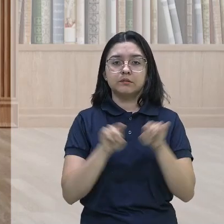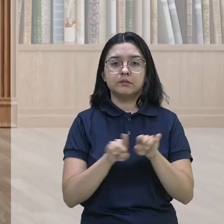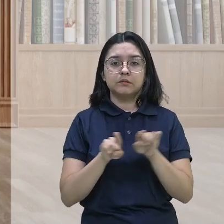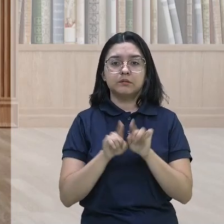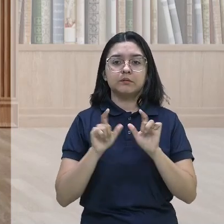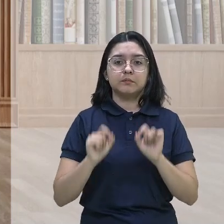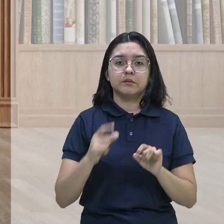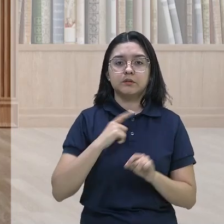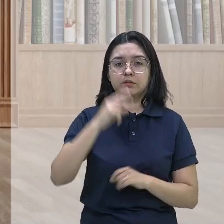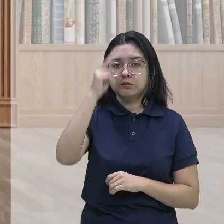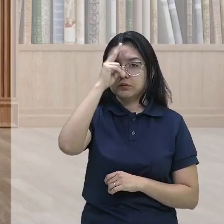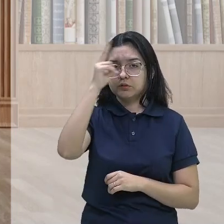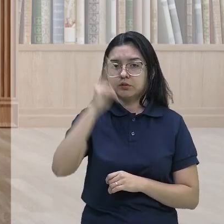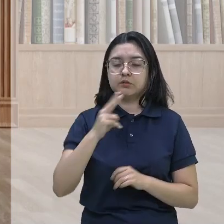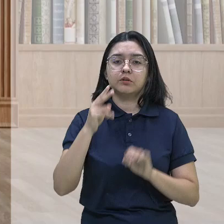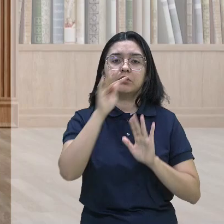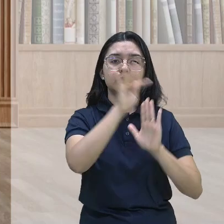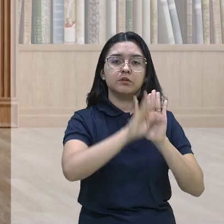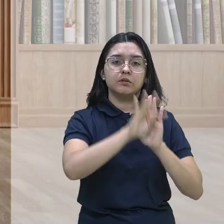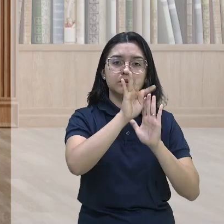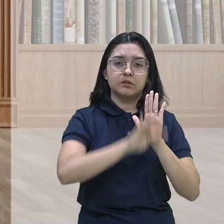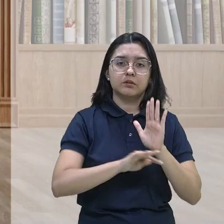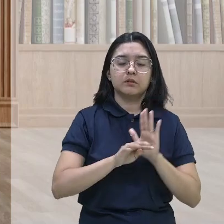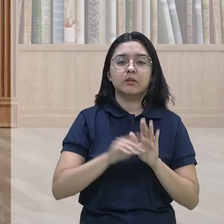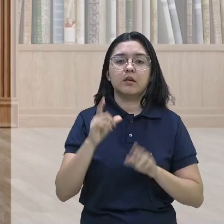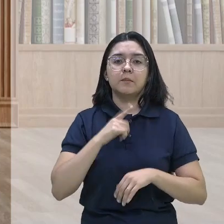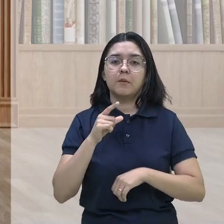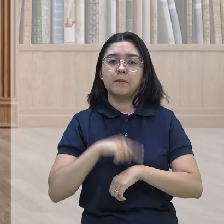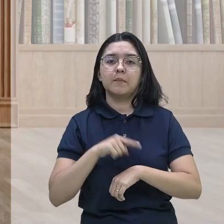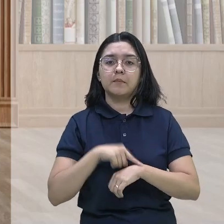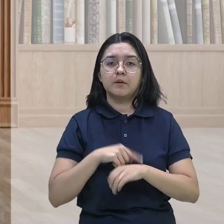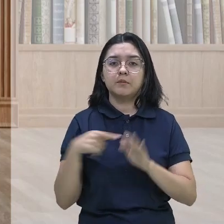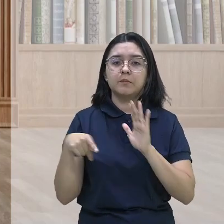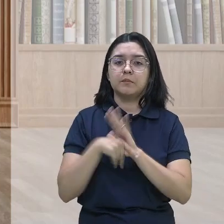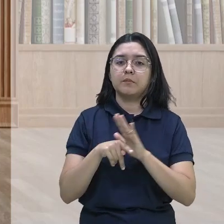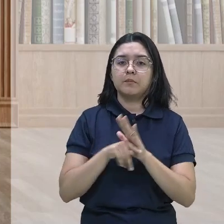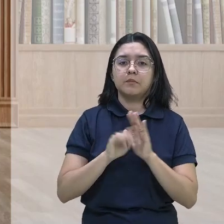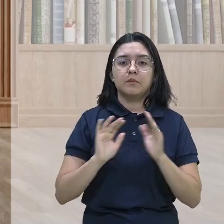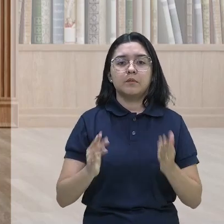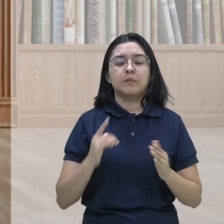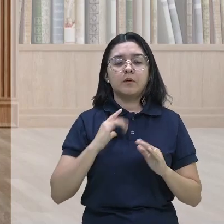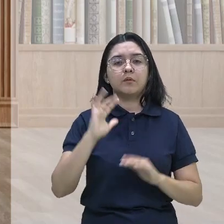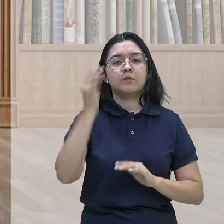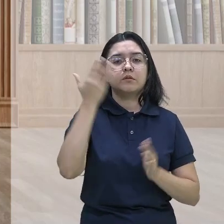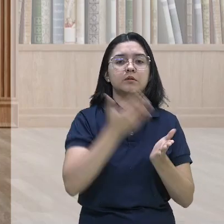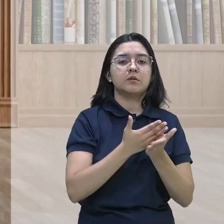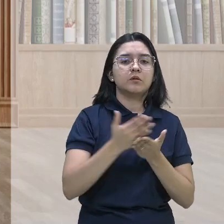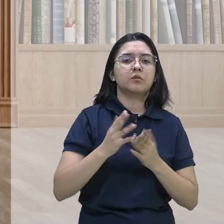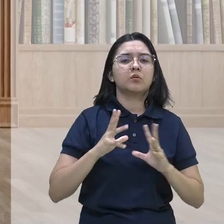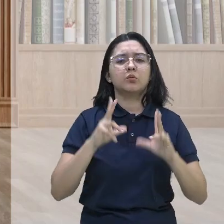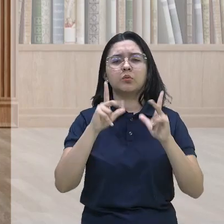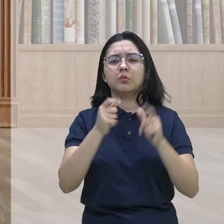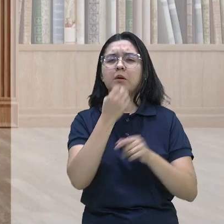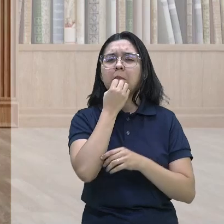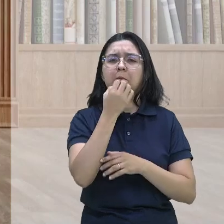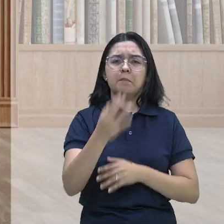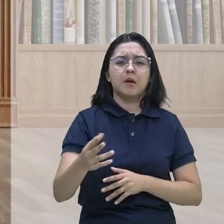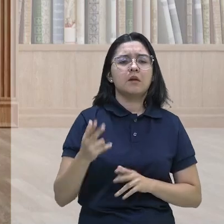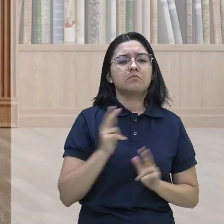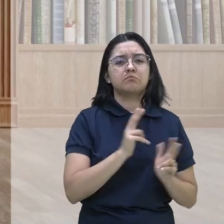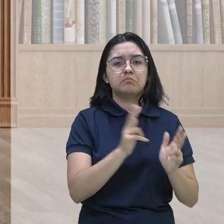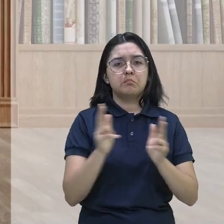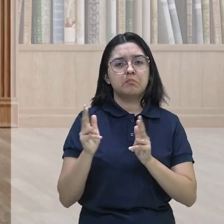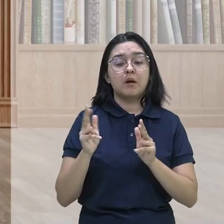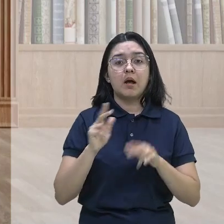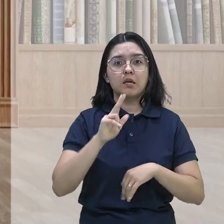nessas histórias, nesses textos, nós temos momentos específicos, como uma situação inicial em que tudo está harmônico, tudo está bem